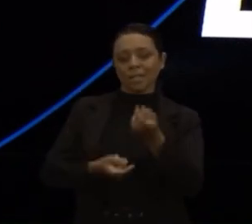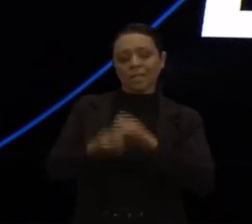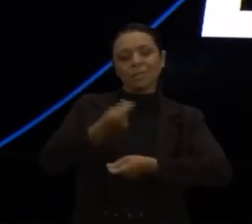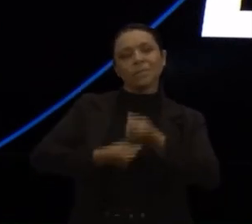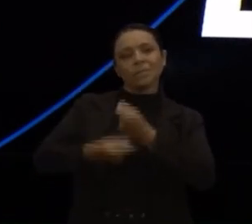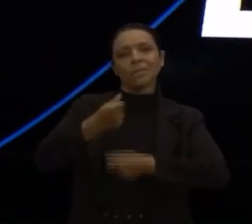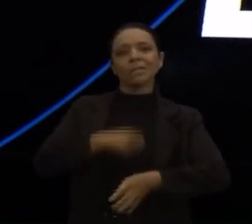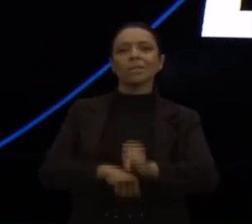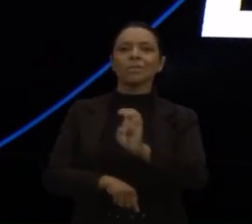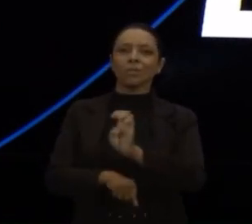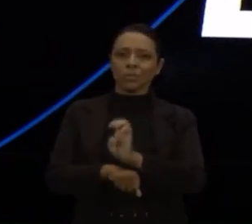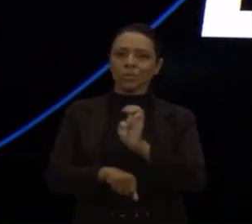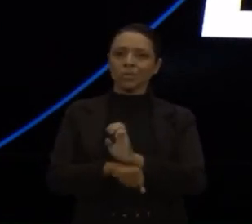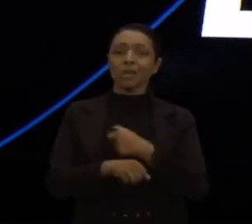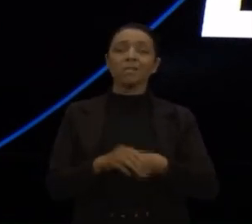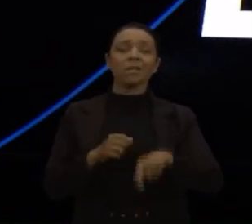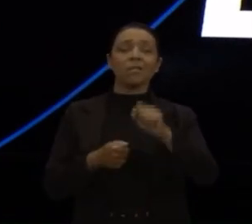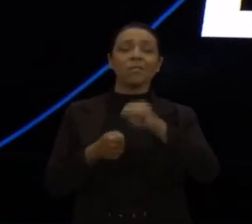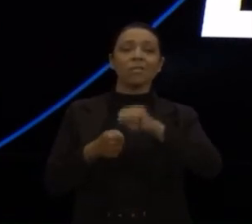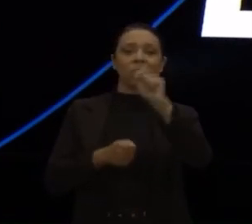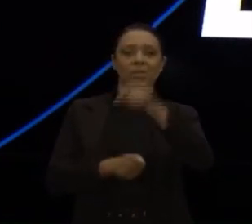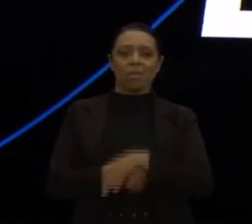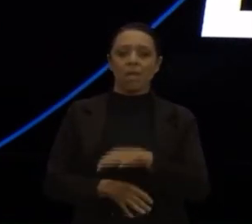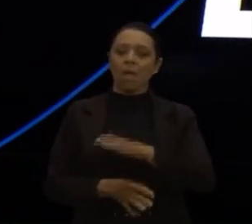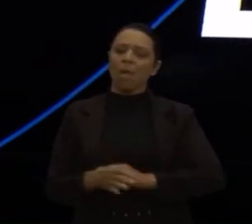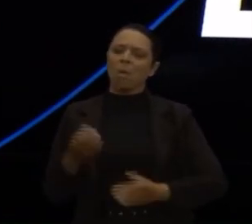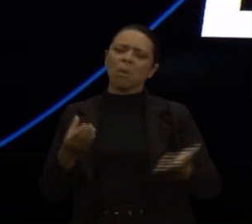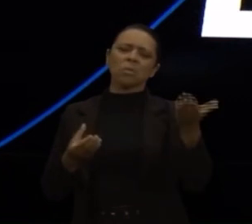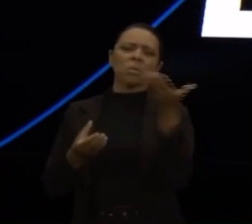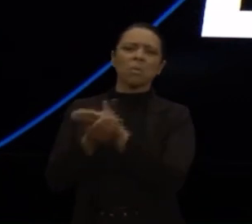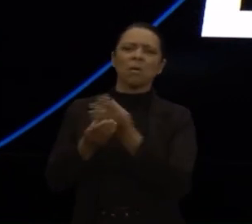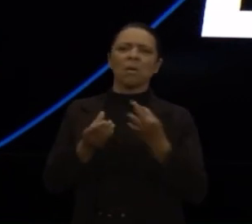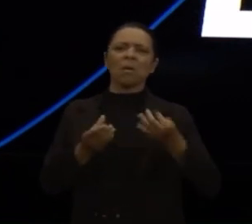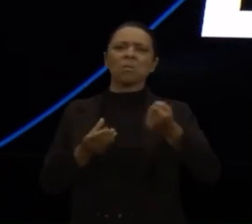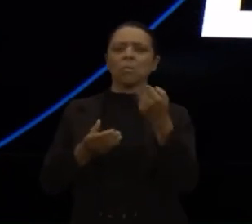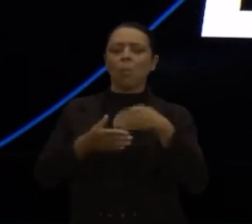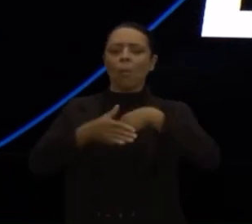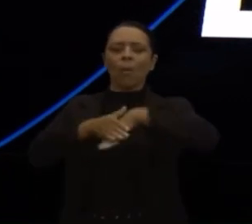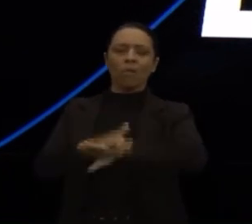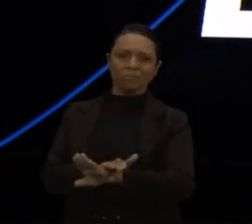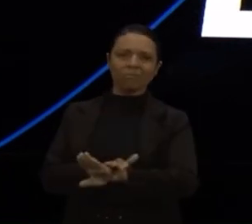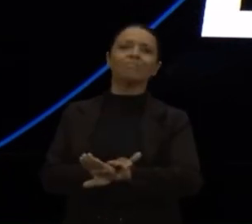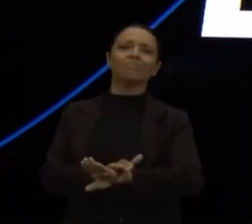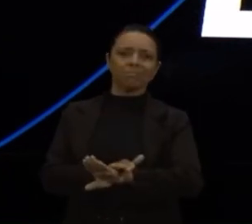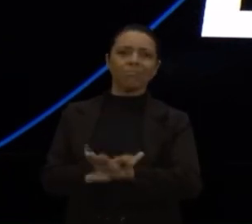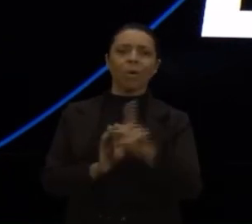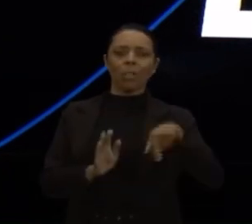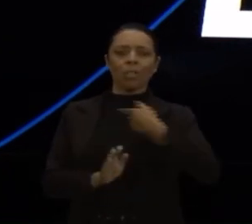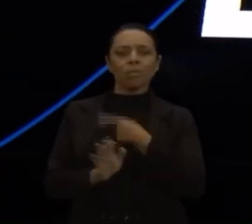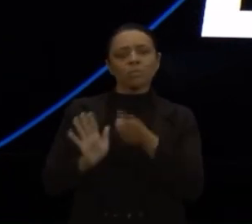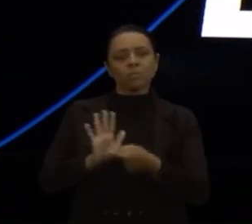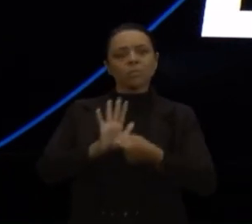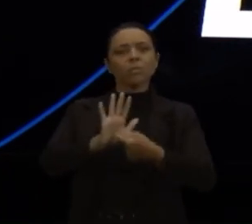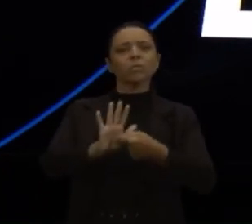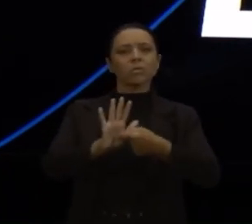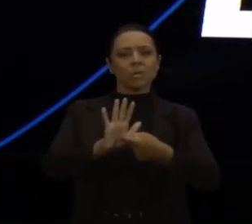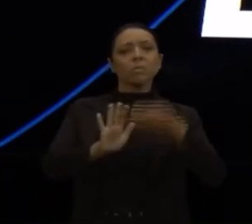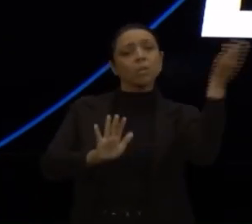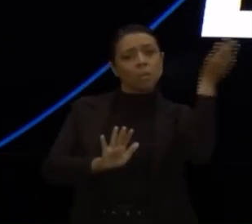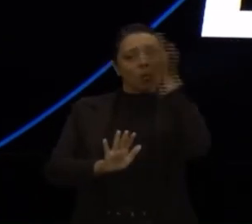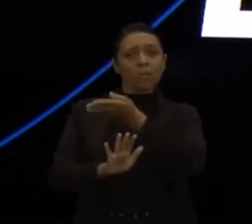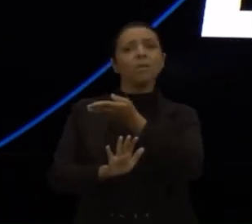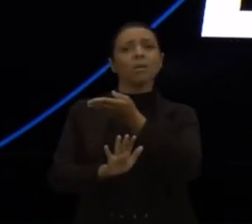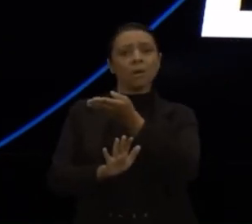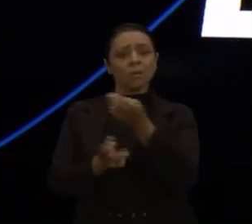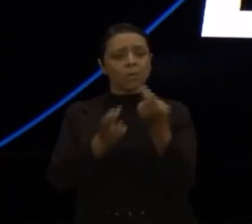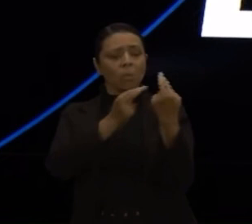Estado arquivou todas as ilações que foram levantadas Nós demos uma demonstração Clara de respeito e agora recentemente